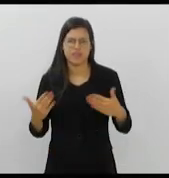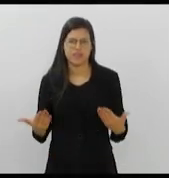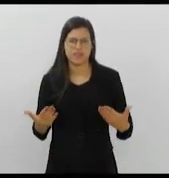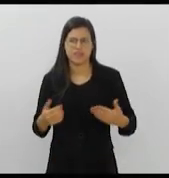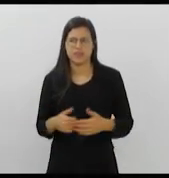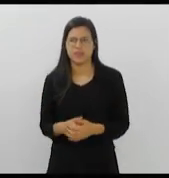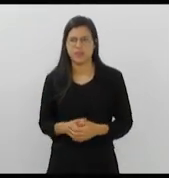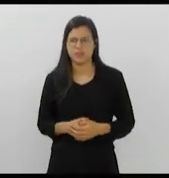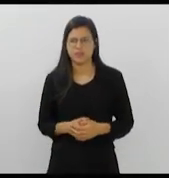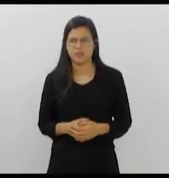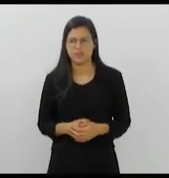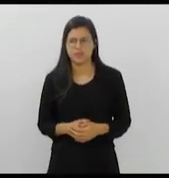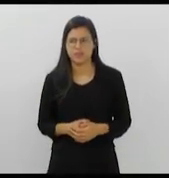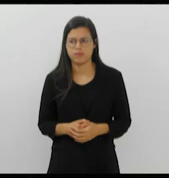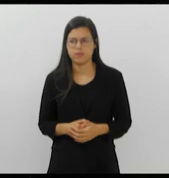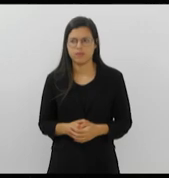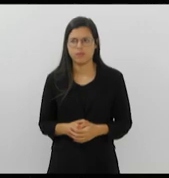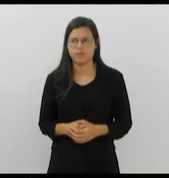dito isso,